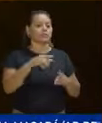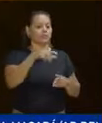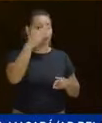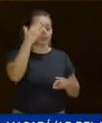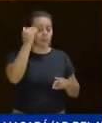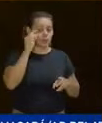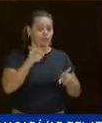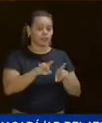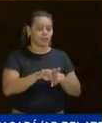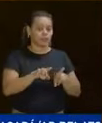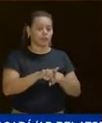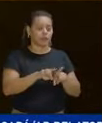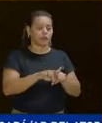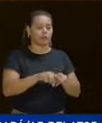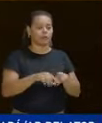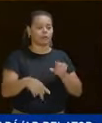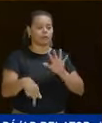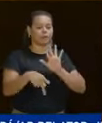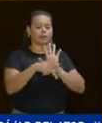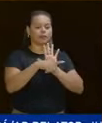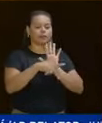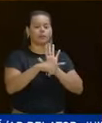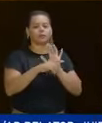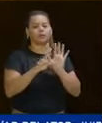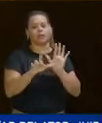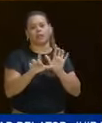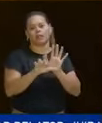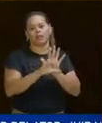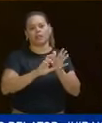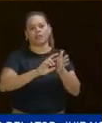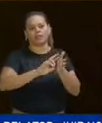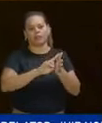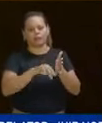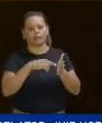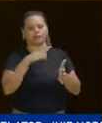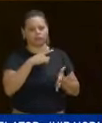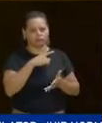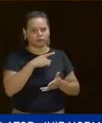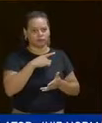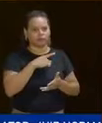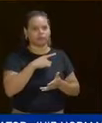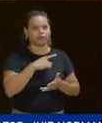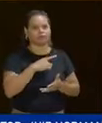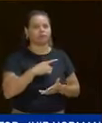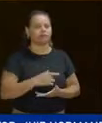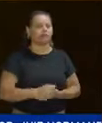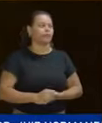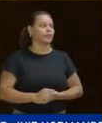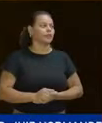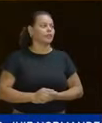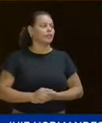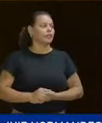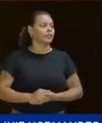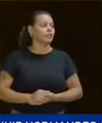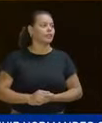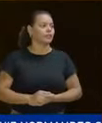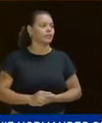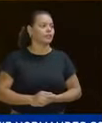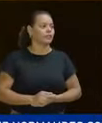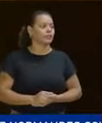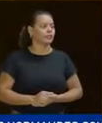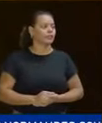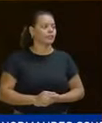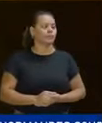dependia da unicidade, ela é una. tá? E ela